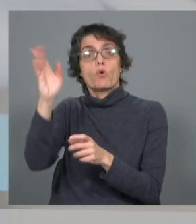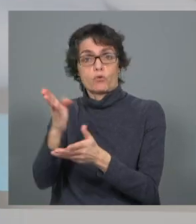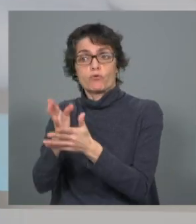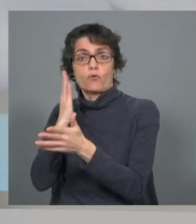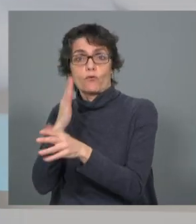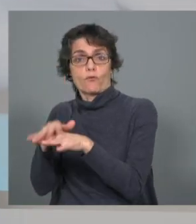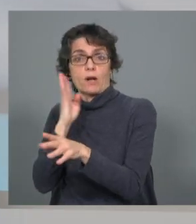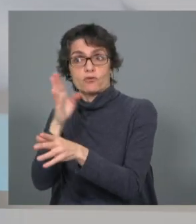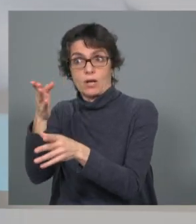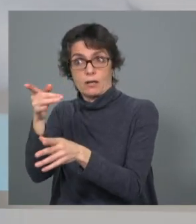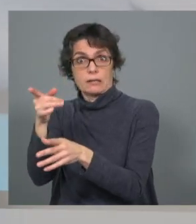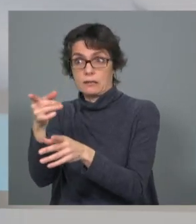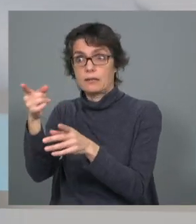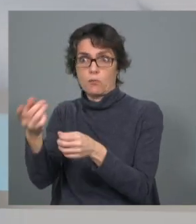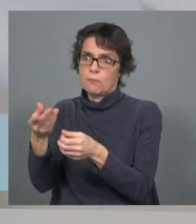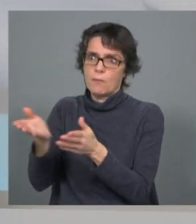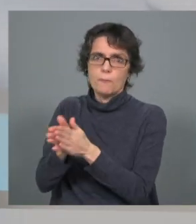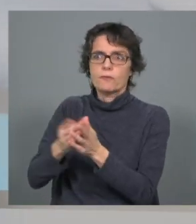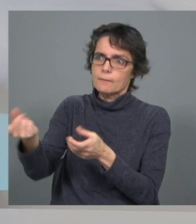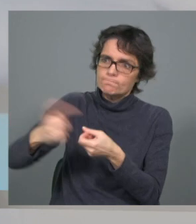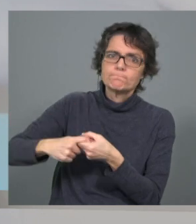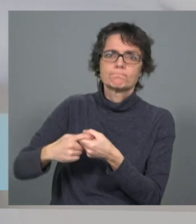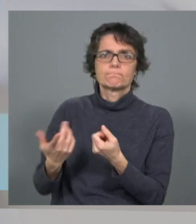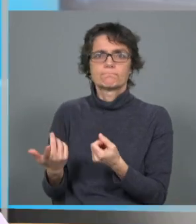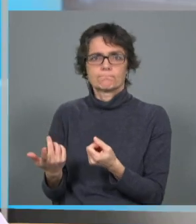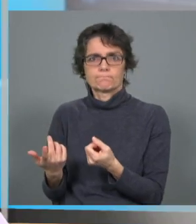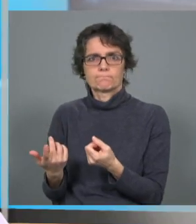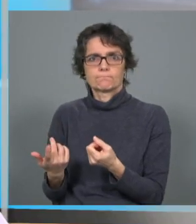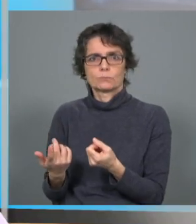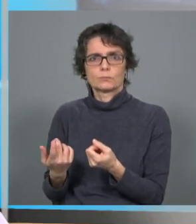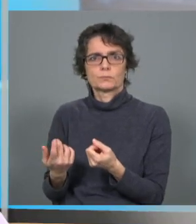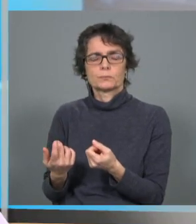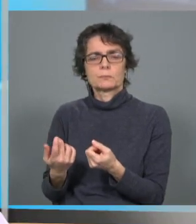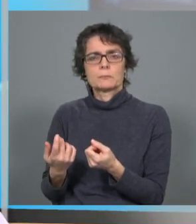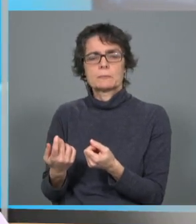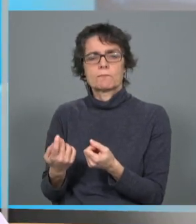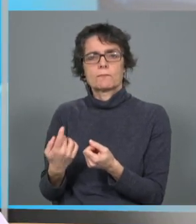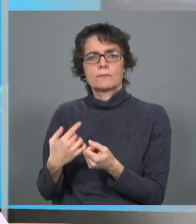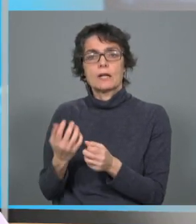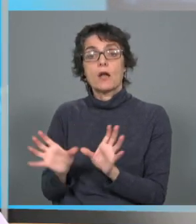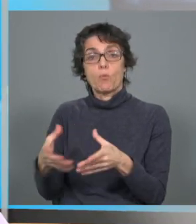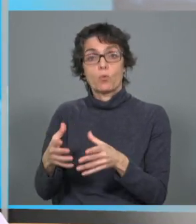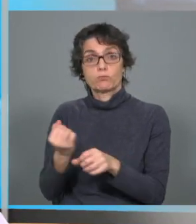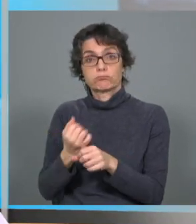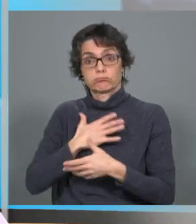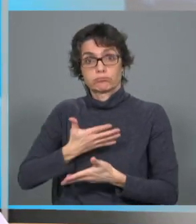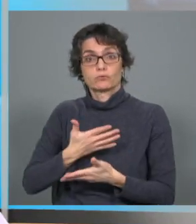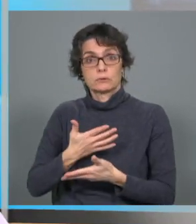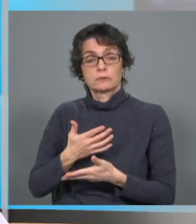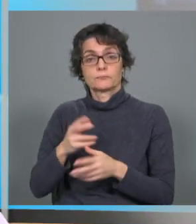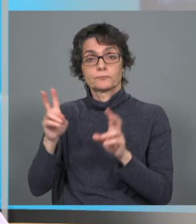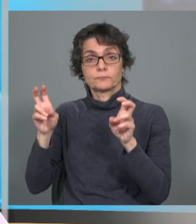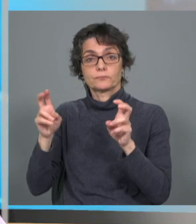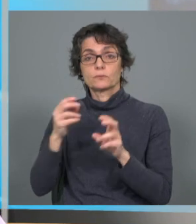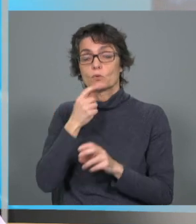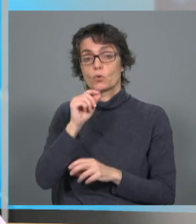E se fazem bem, a gente deve potenciar o que fazem. Há um grupo de voluntários que se chama Soma,